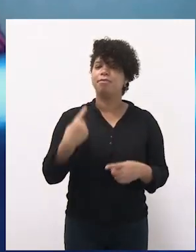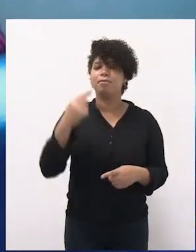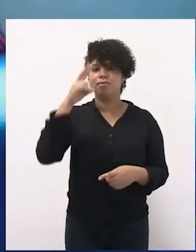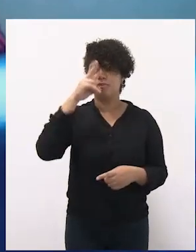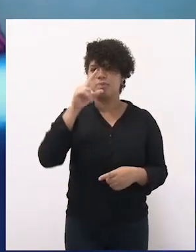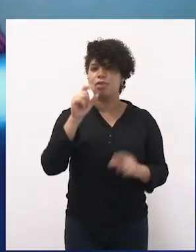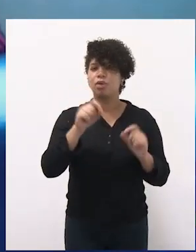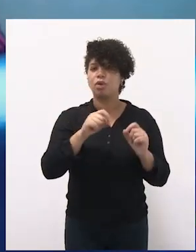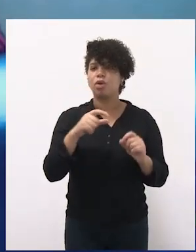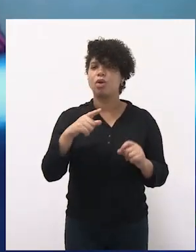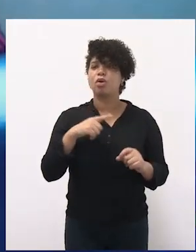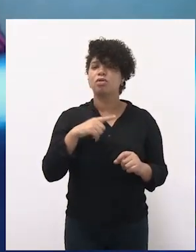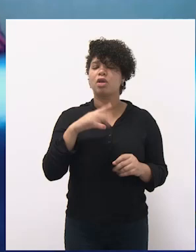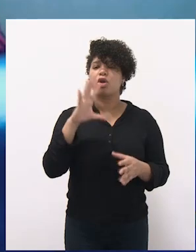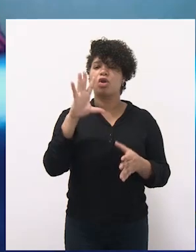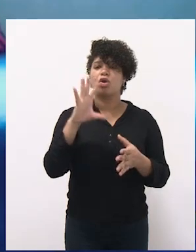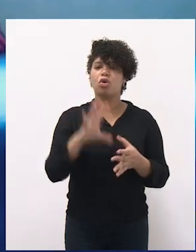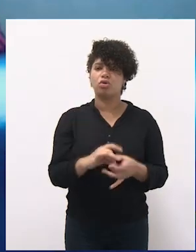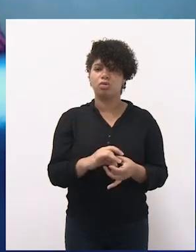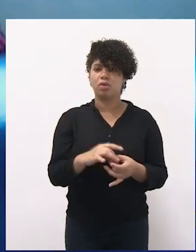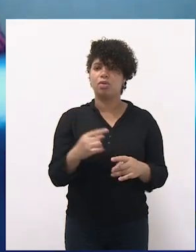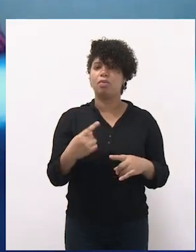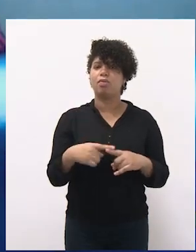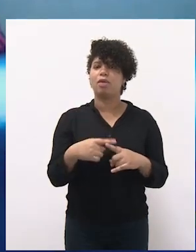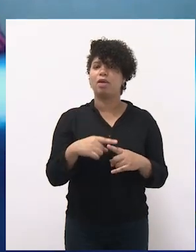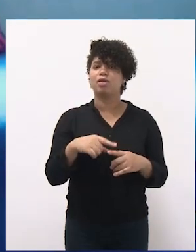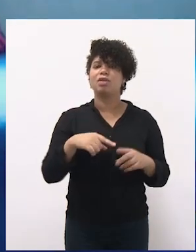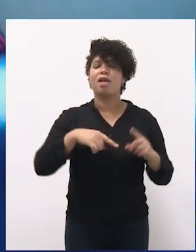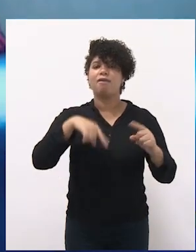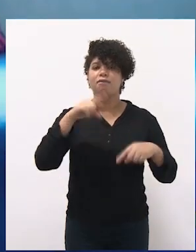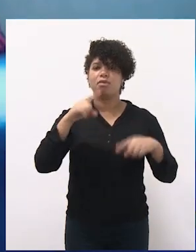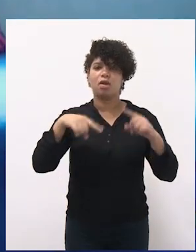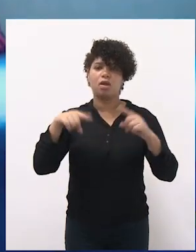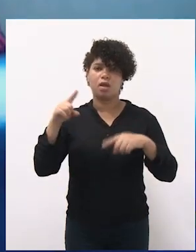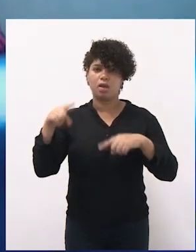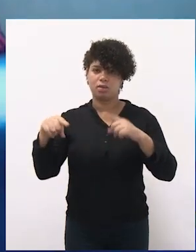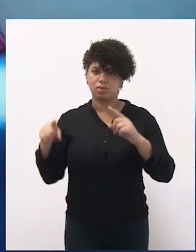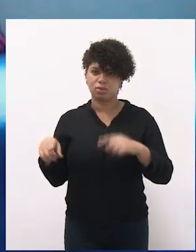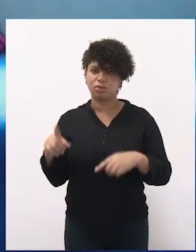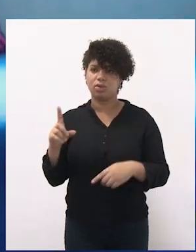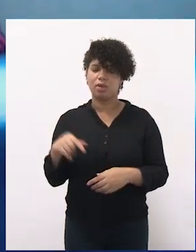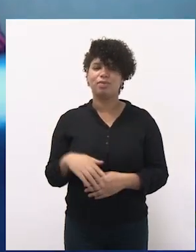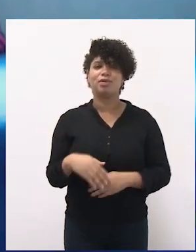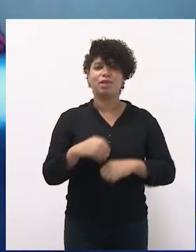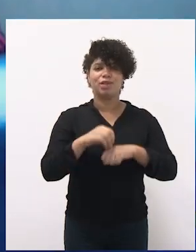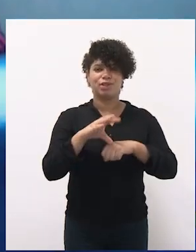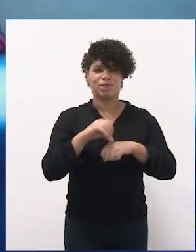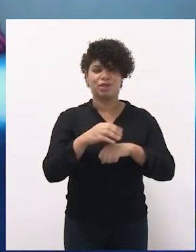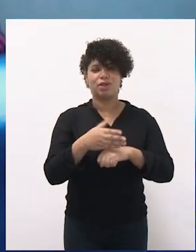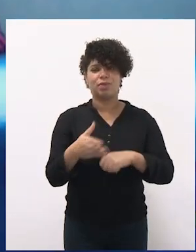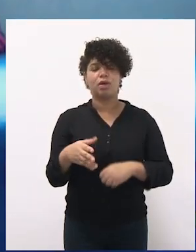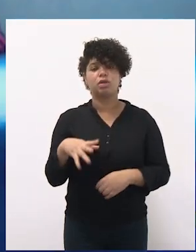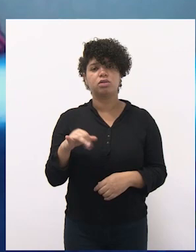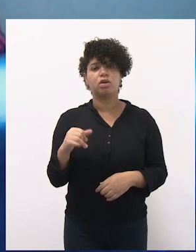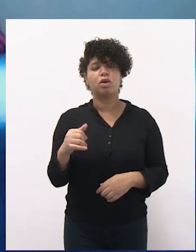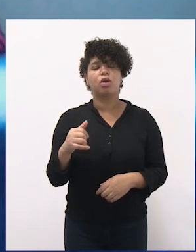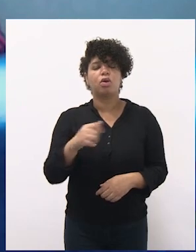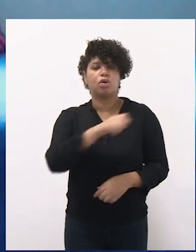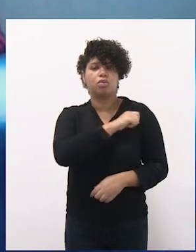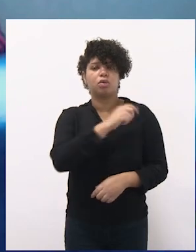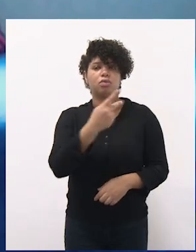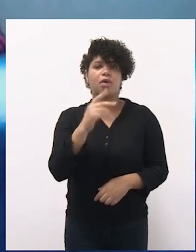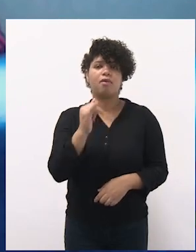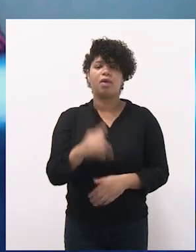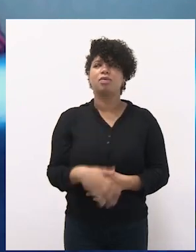lembrar dos nossos contextos, e eu sei que são bem variados. Então, fica a dica. E se o seu aluno disser que não